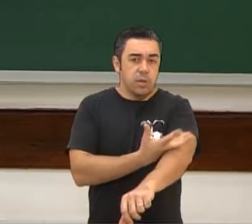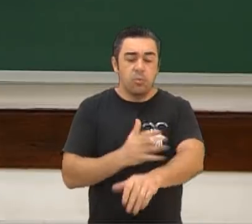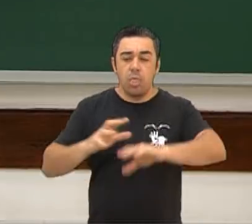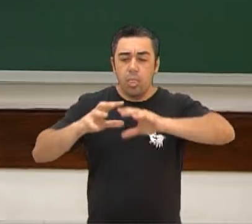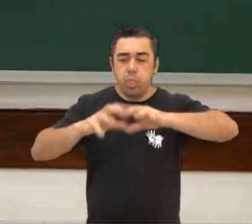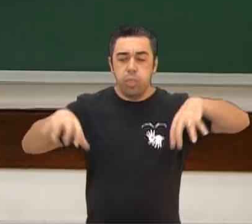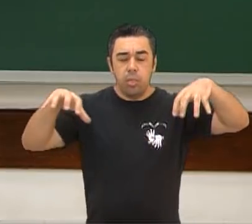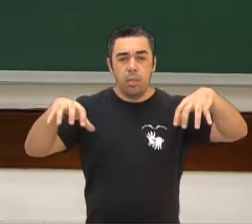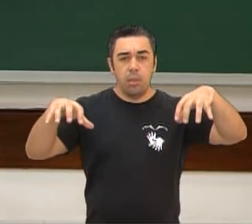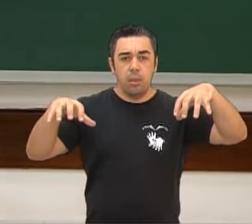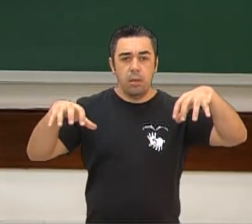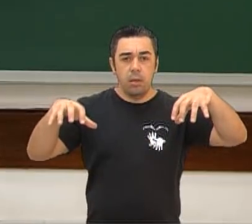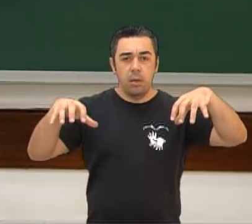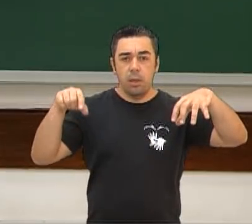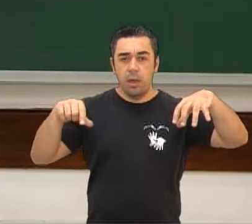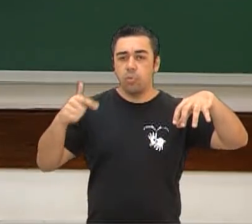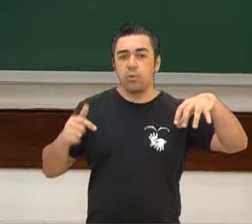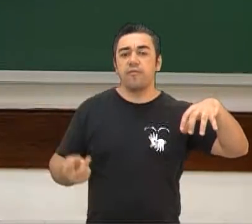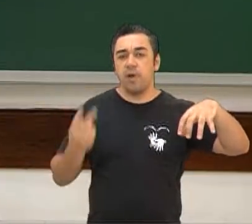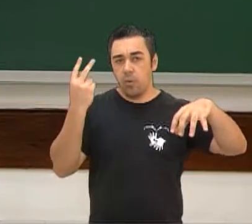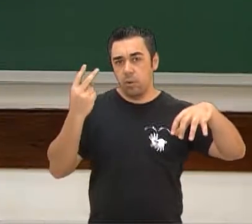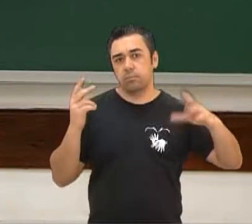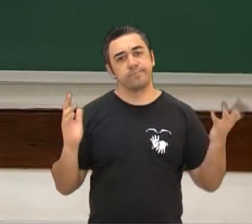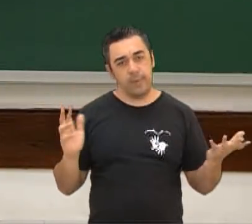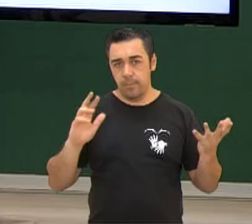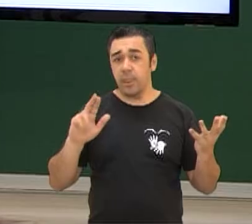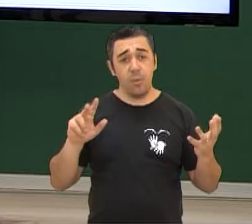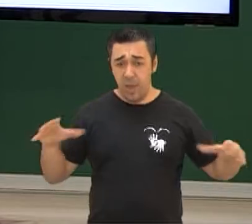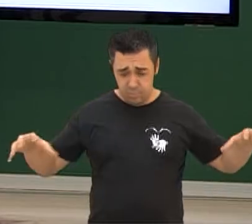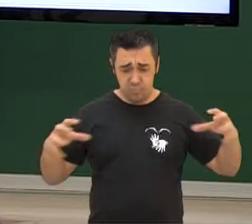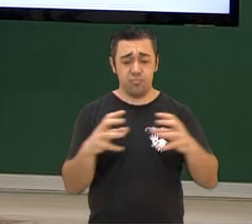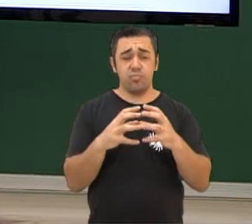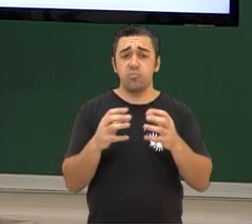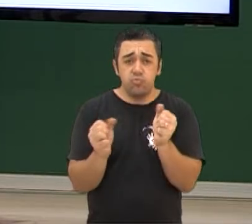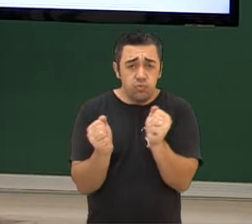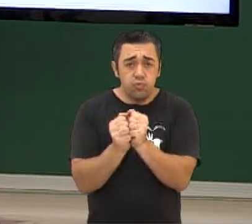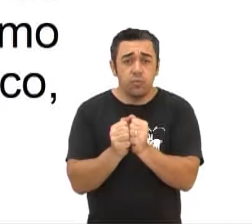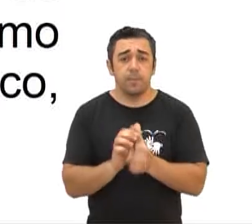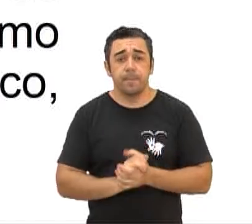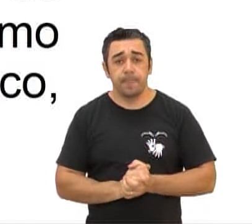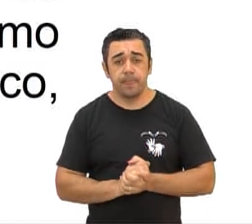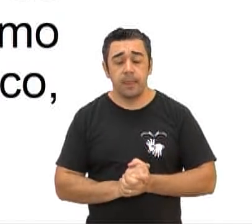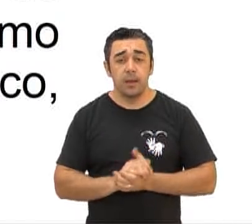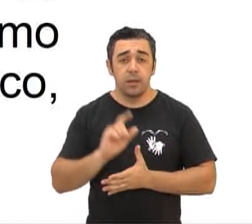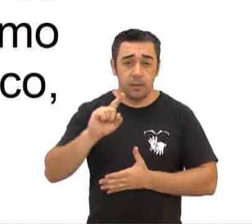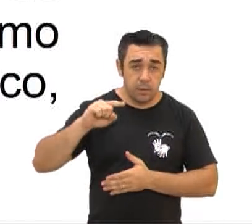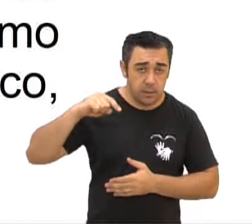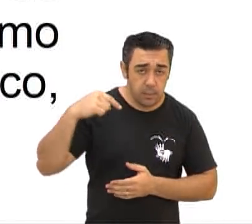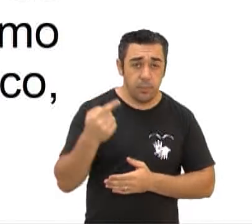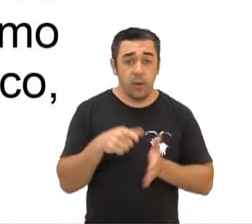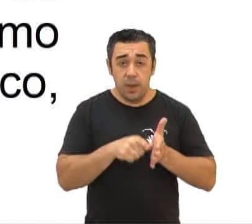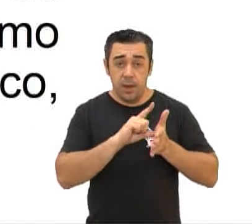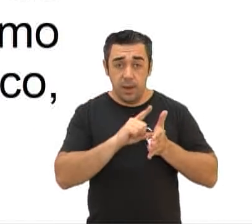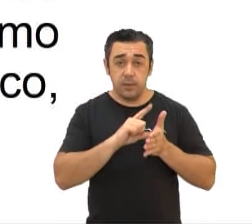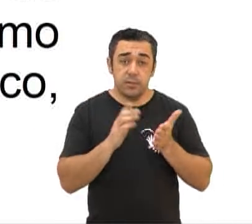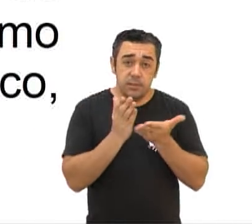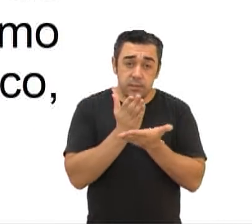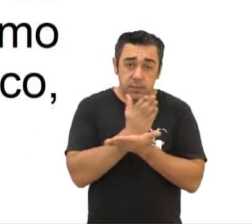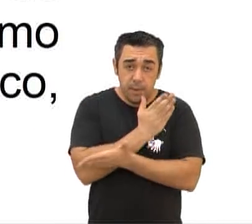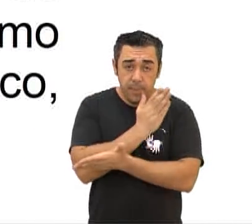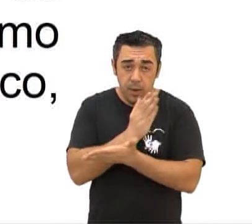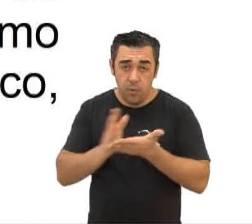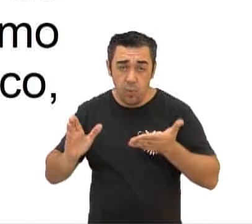na verdade, não são. Tá? A partir da Grécia socrática, separamos Apolo de